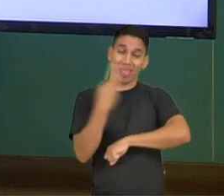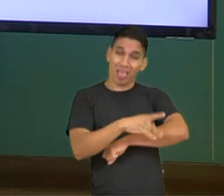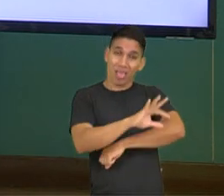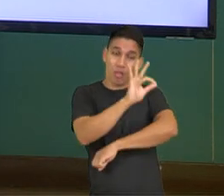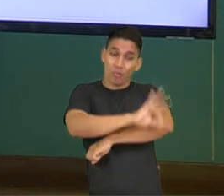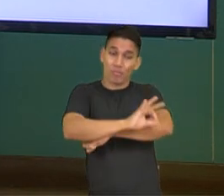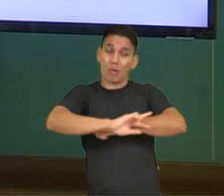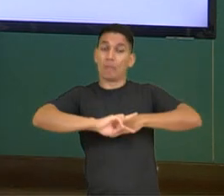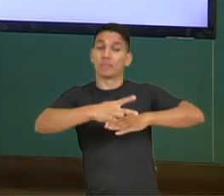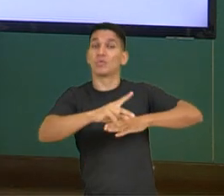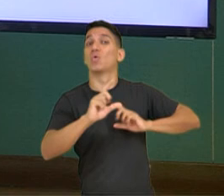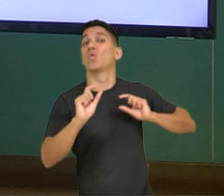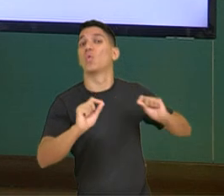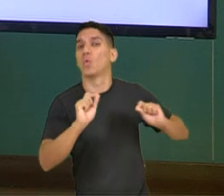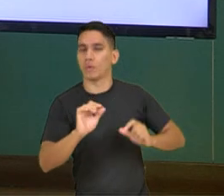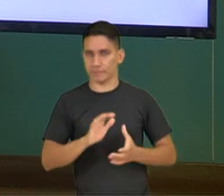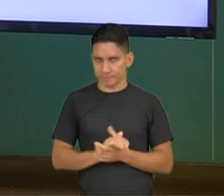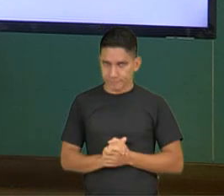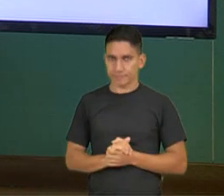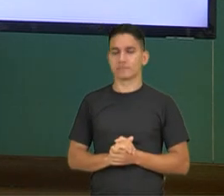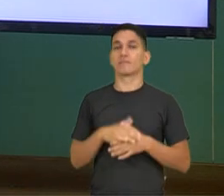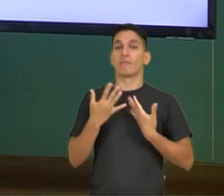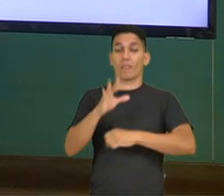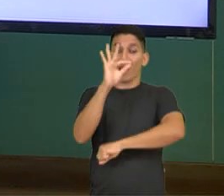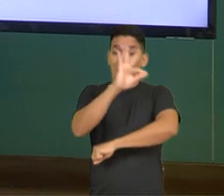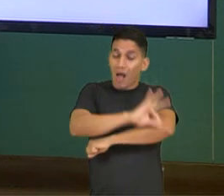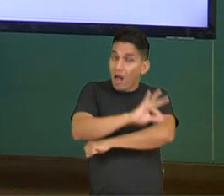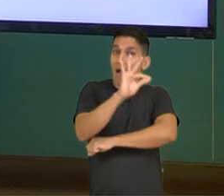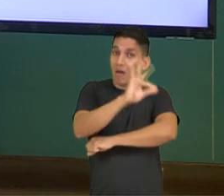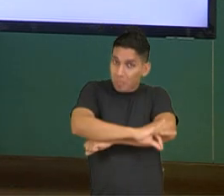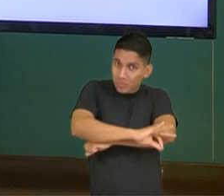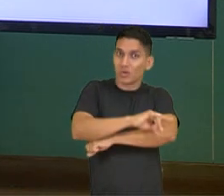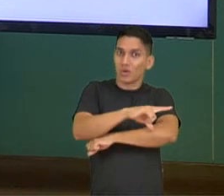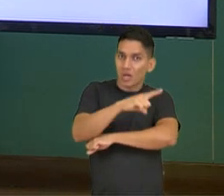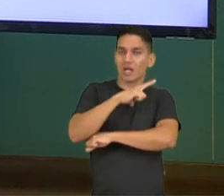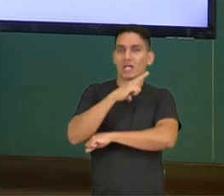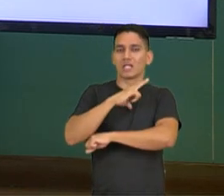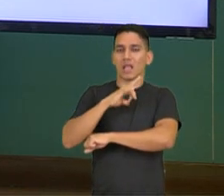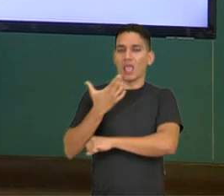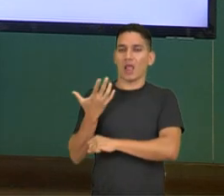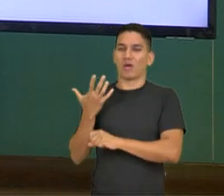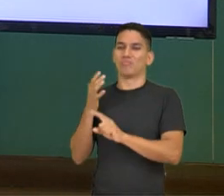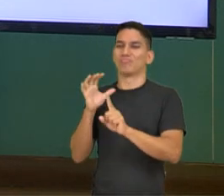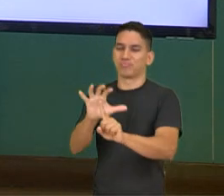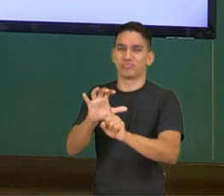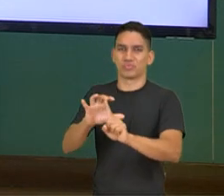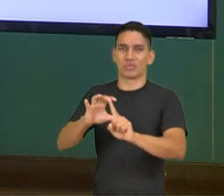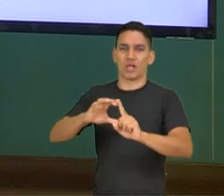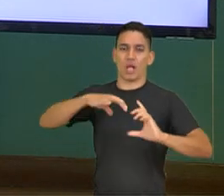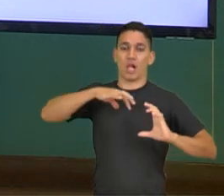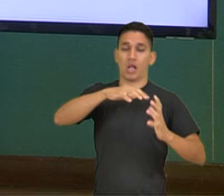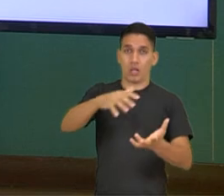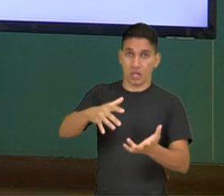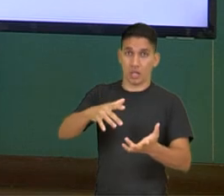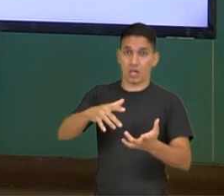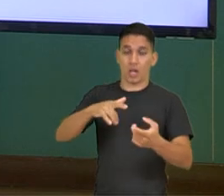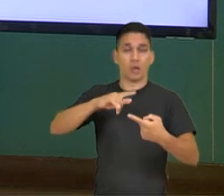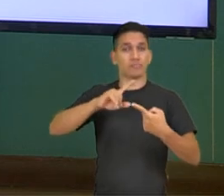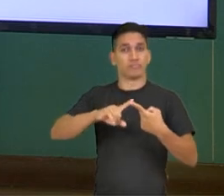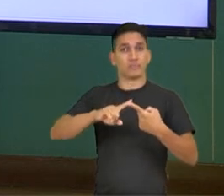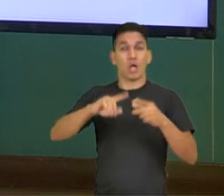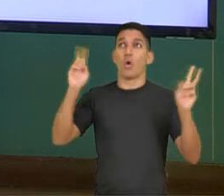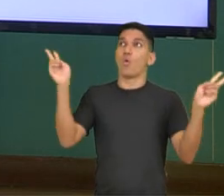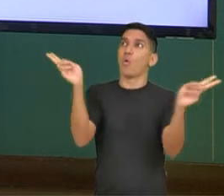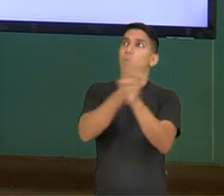substância traz para nós. O petróleo, ele atinge o meio ambiente tanto no ar, onde